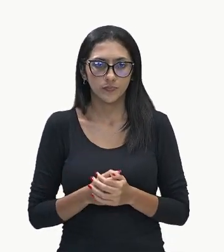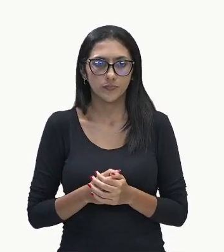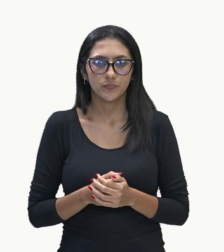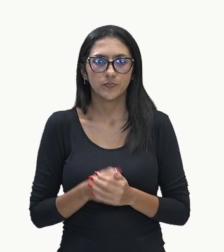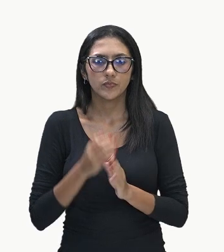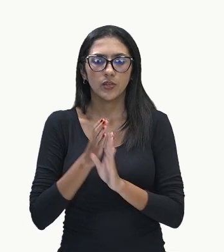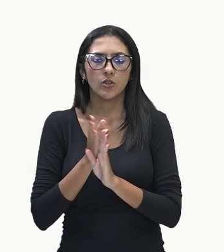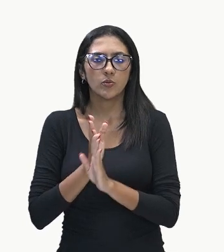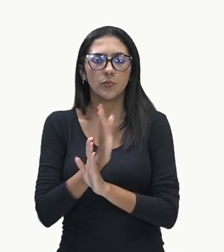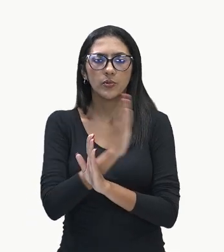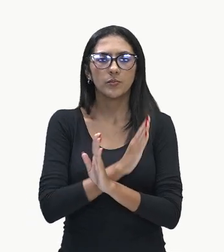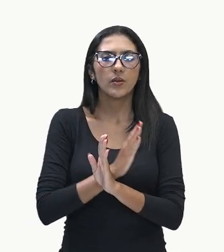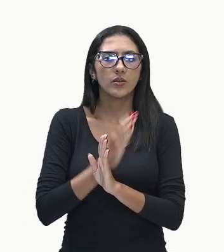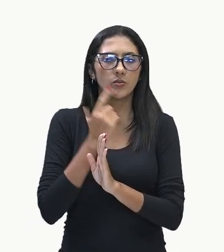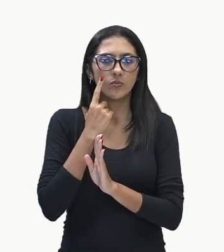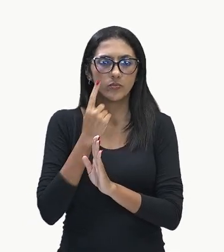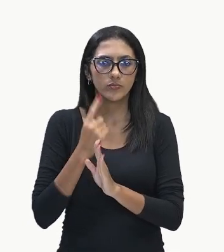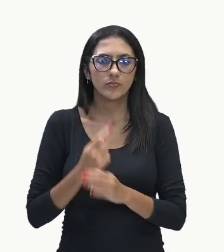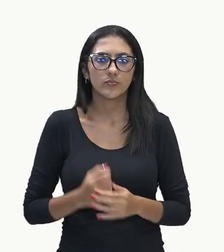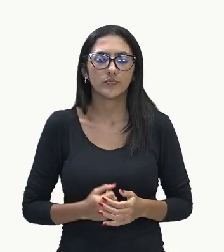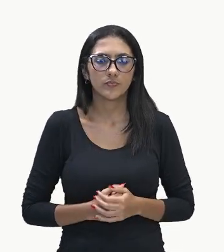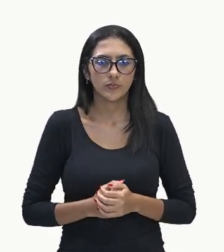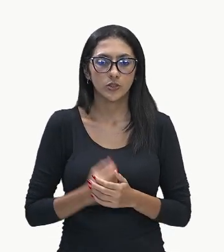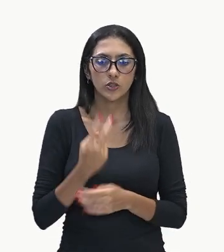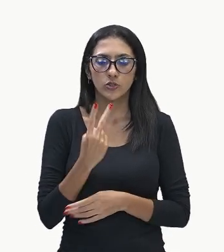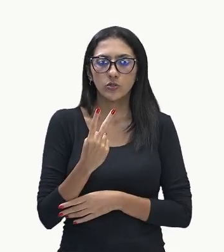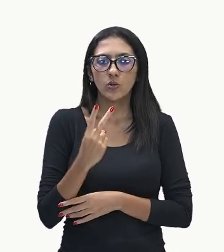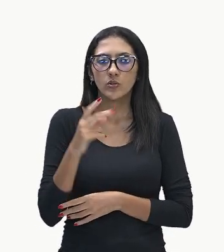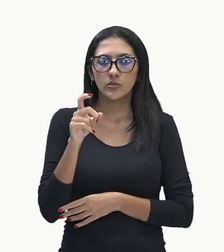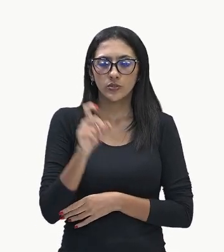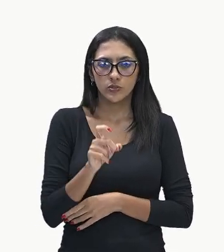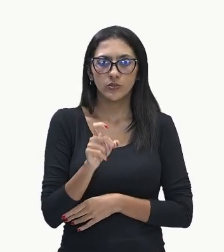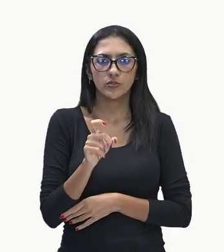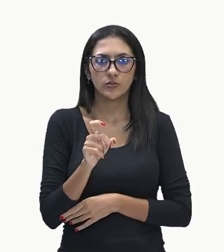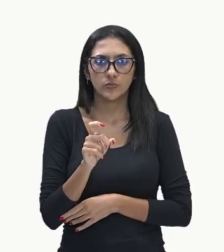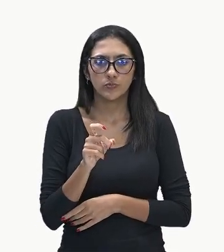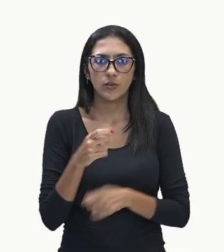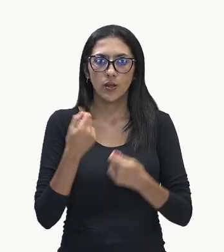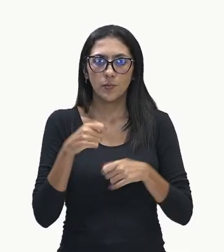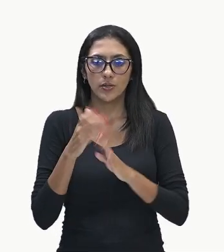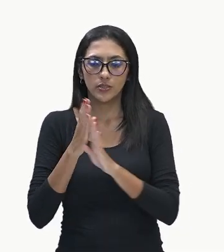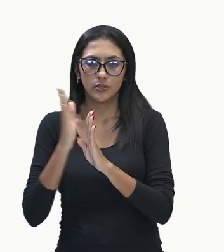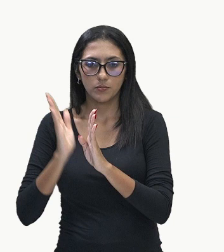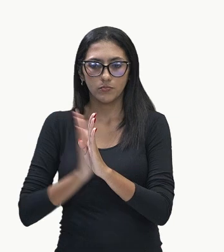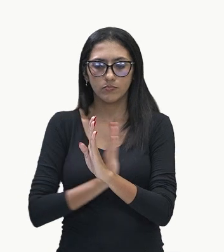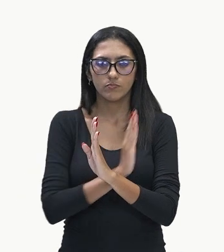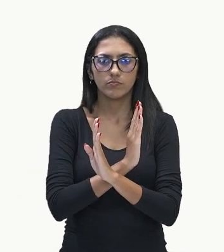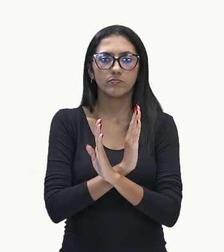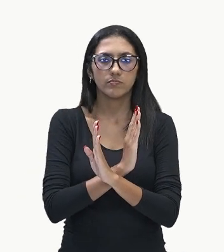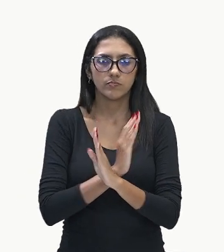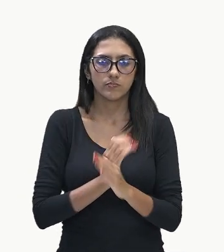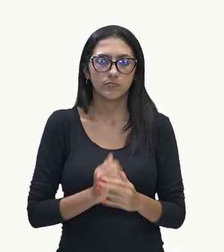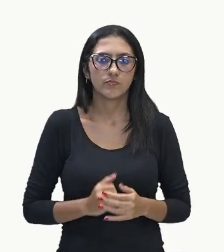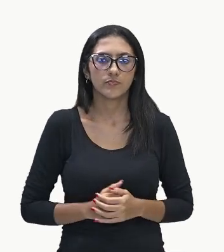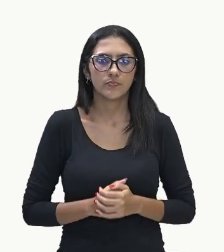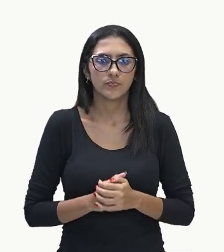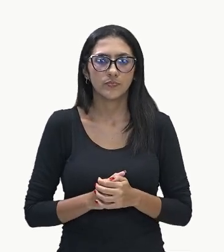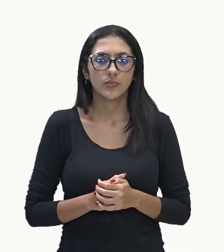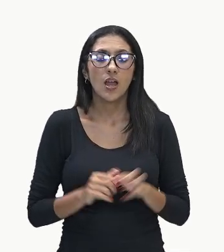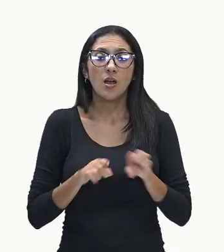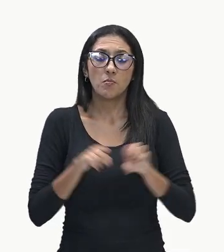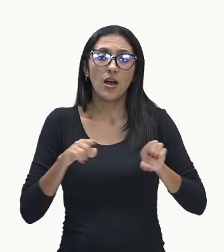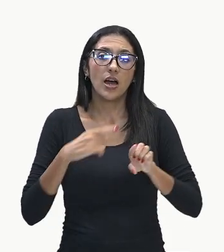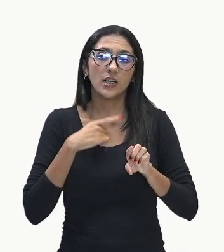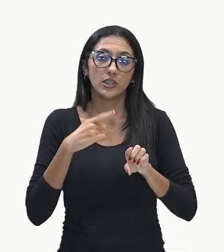a gente observa, é o 2x. Então, ele vai ter que passar para o primeiro membro, mas aí tem uma máxima que